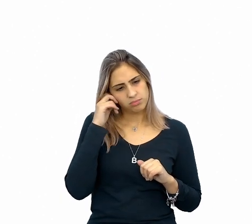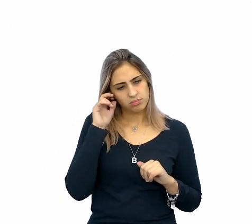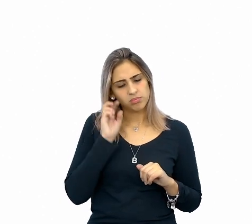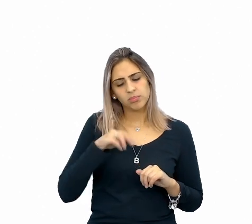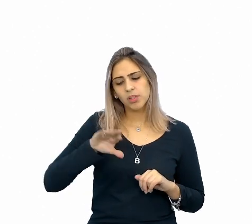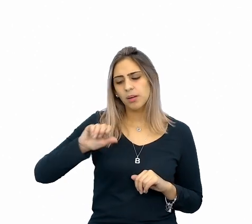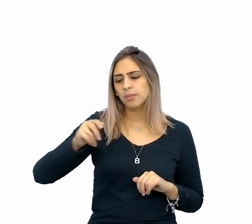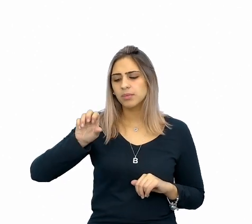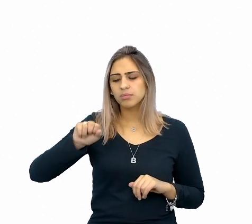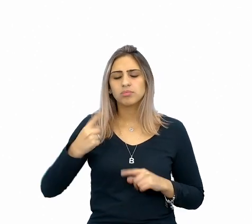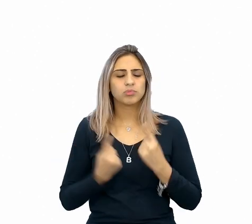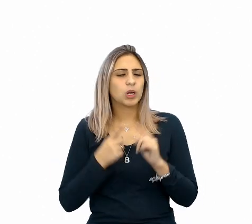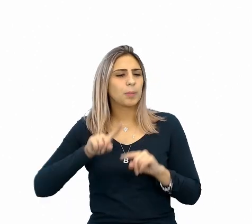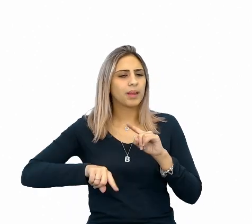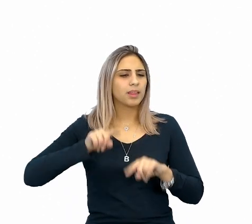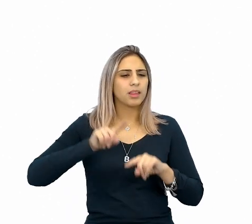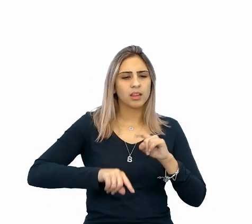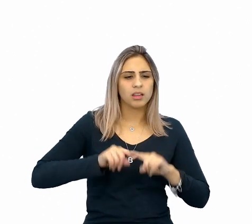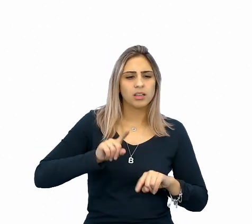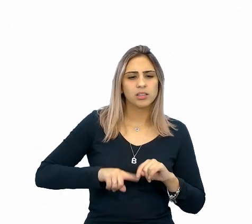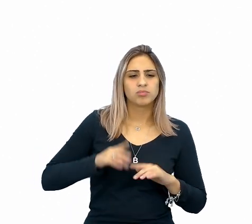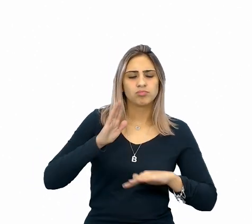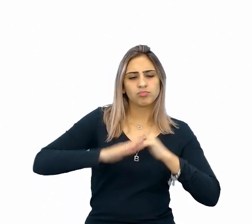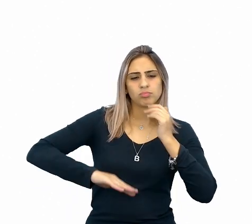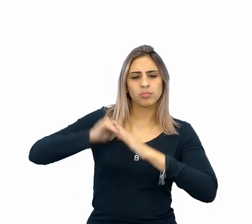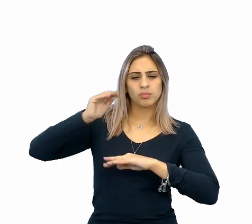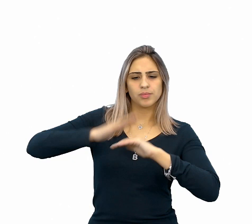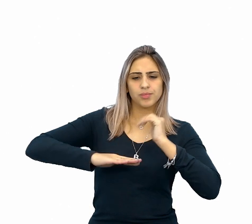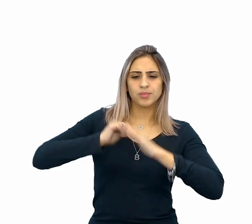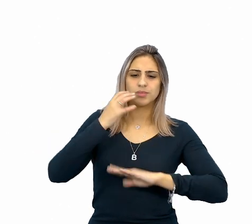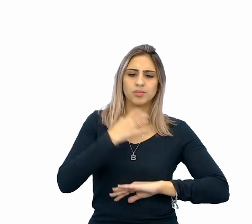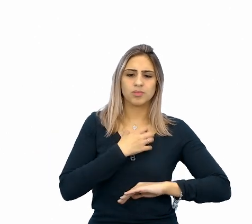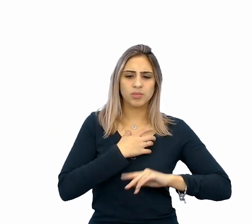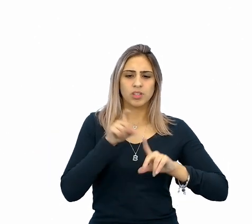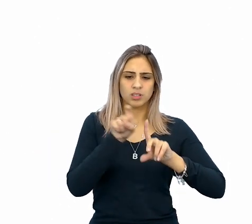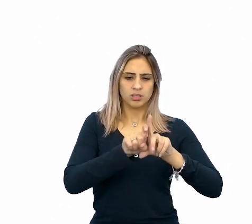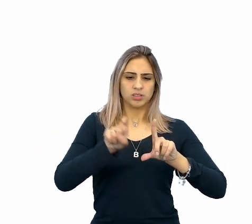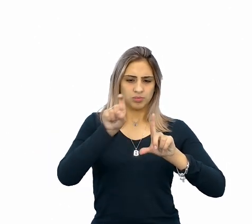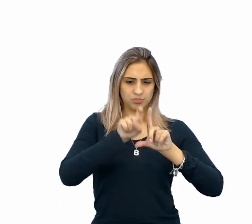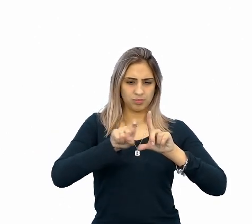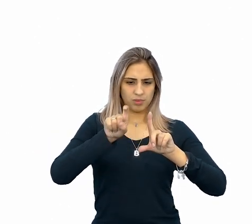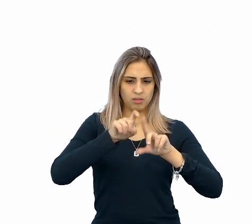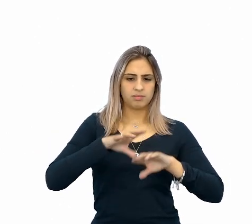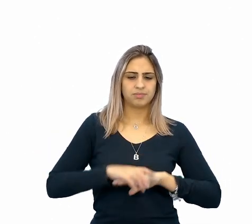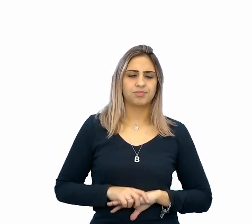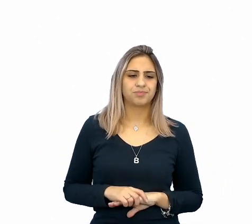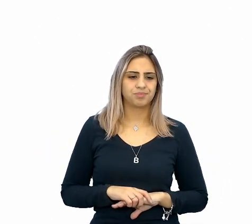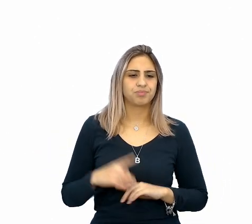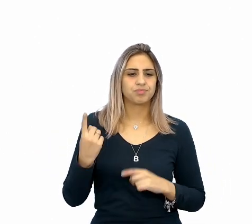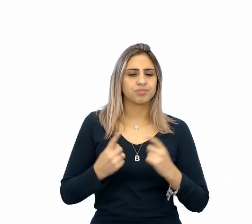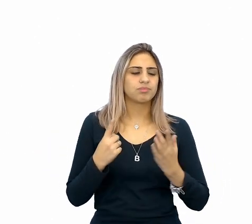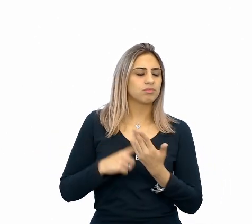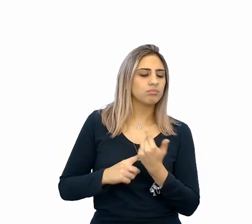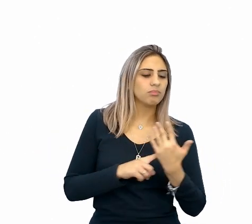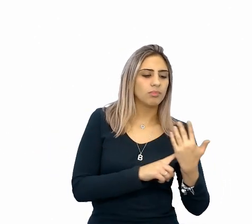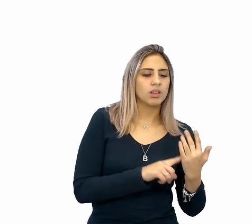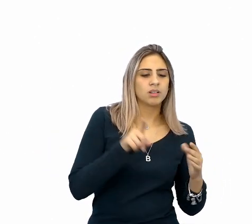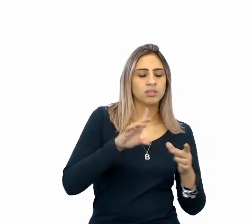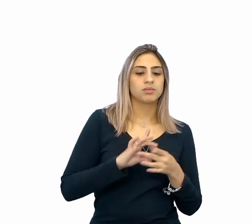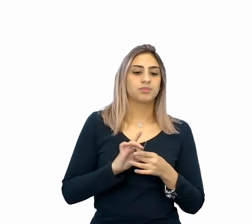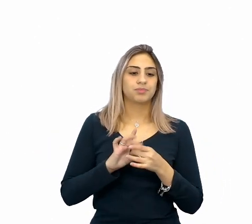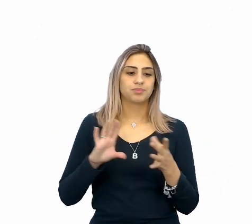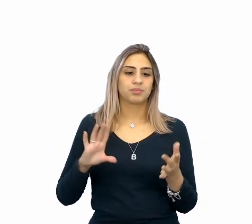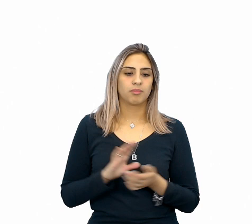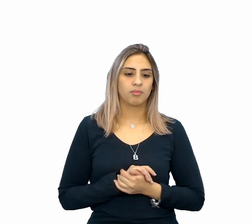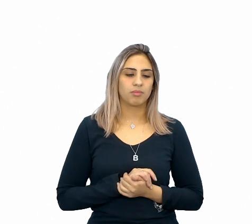quais materiais? Construirei de forma digital? Quais são as tecnologias